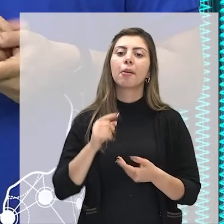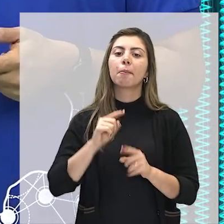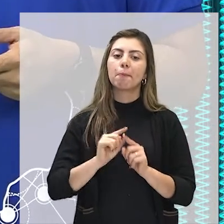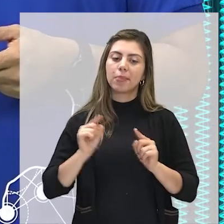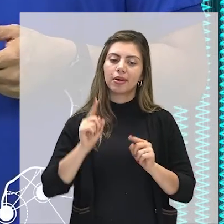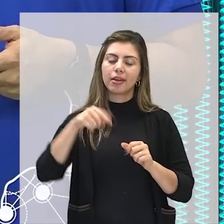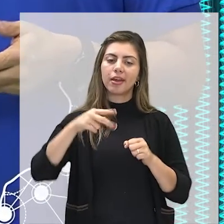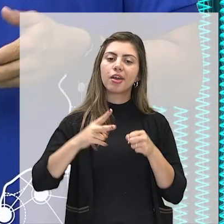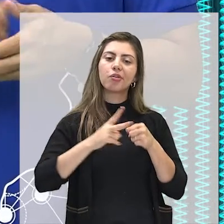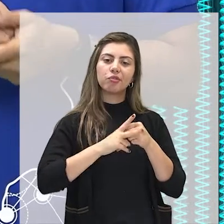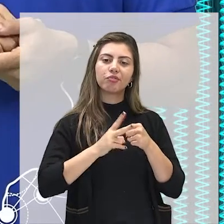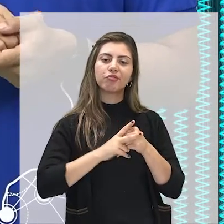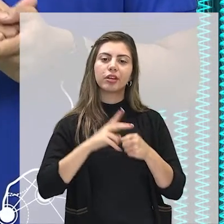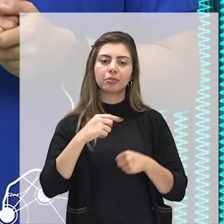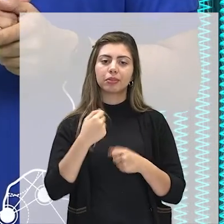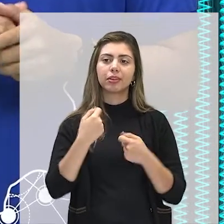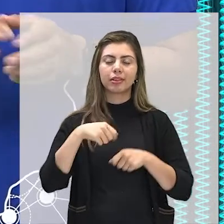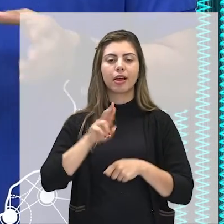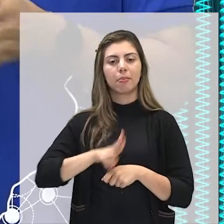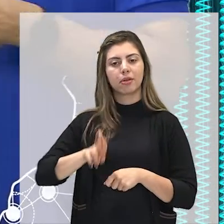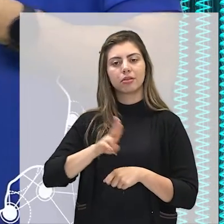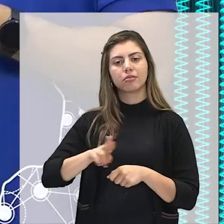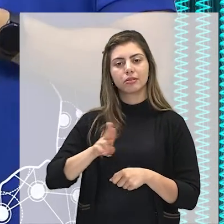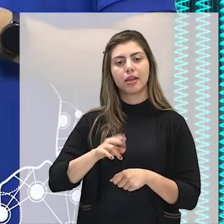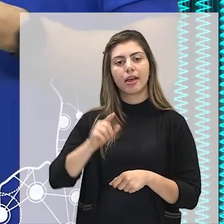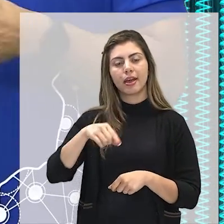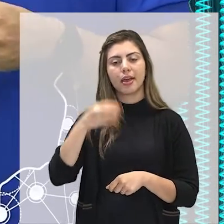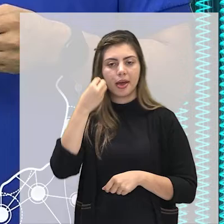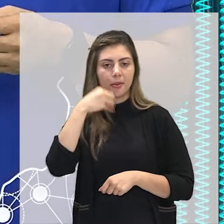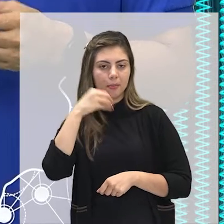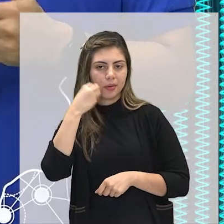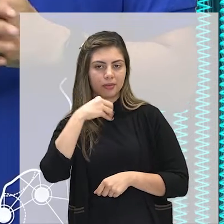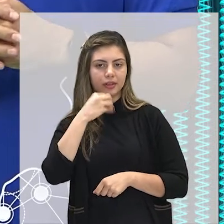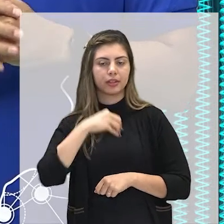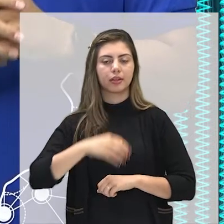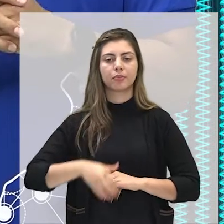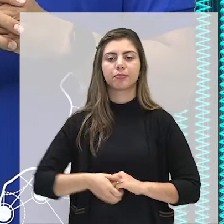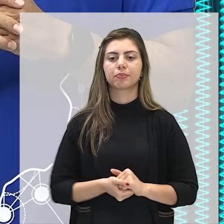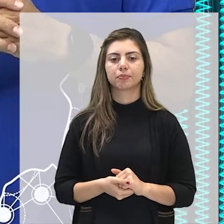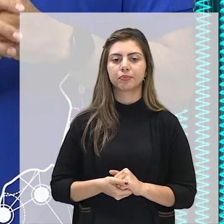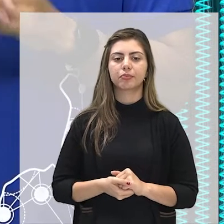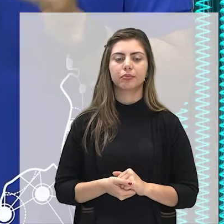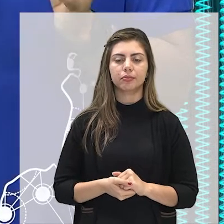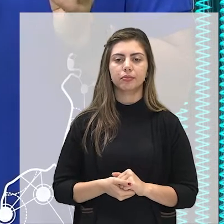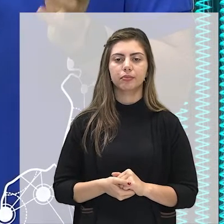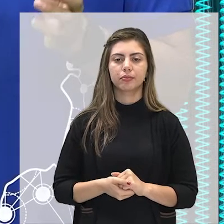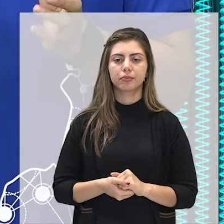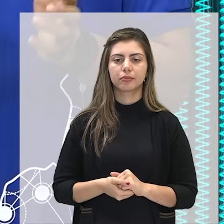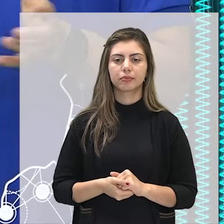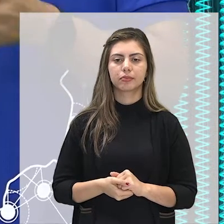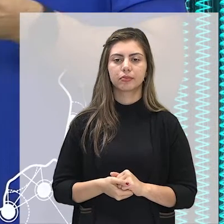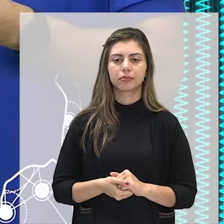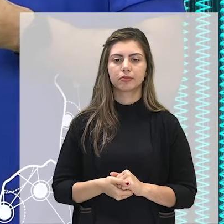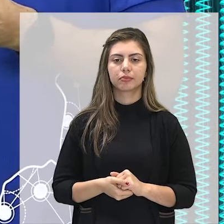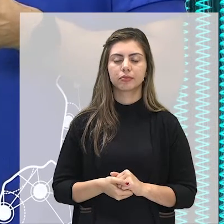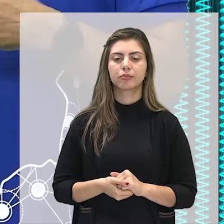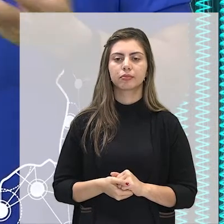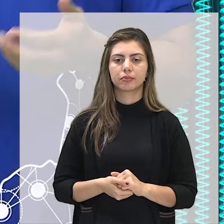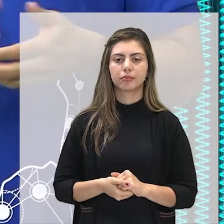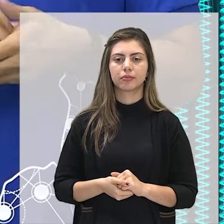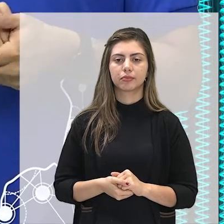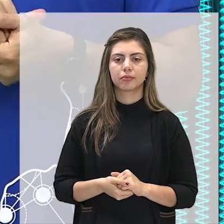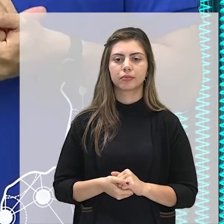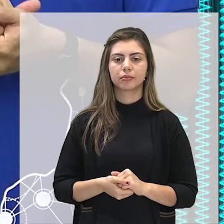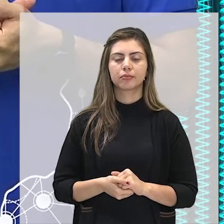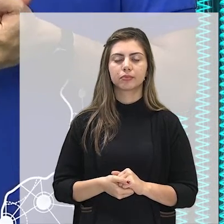verbo também, e aí ele vai ter esse significado de aproveitar uma situação, né? Let's grab the opportunity,